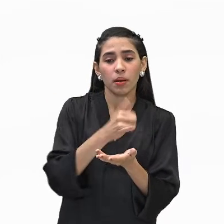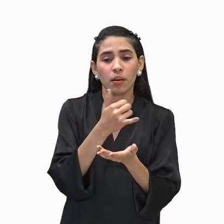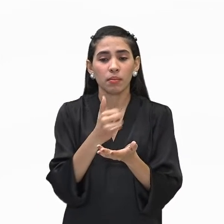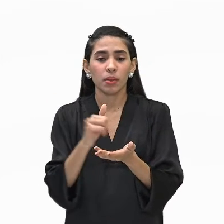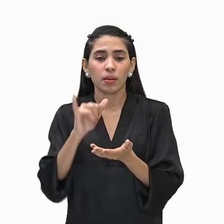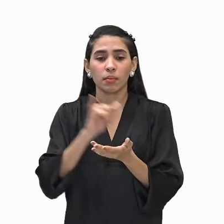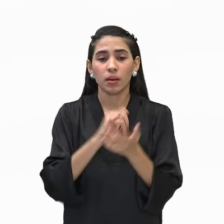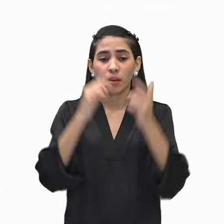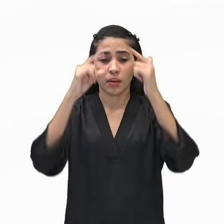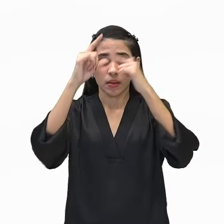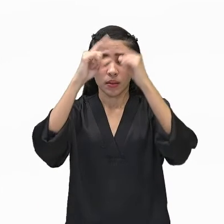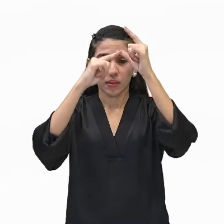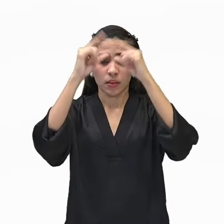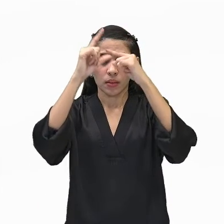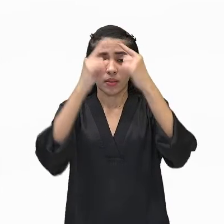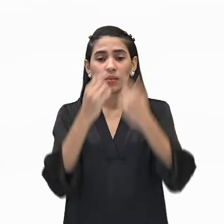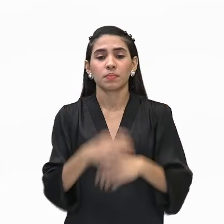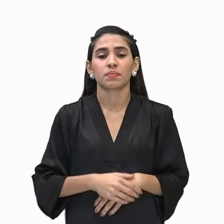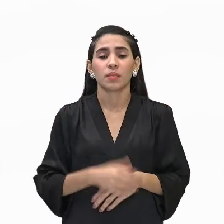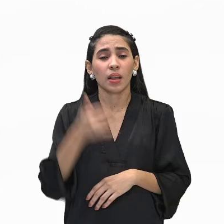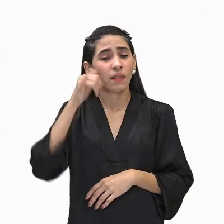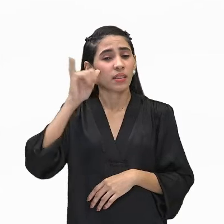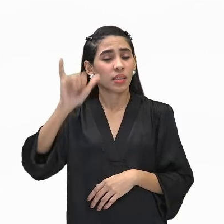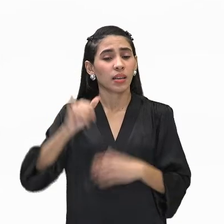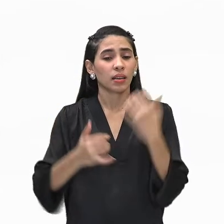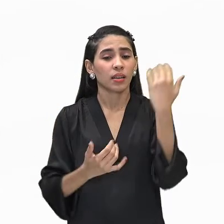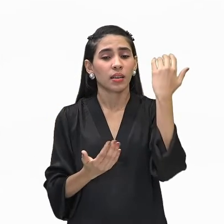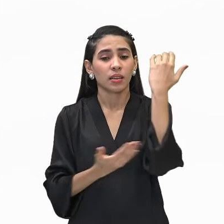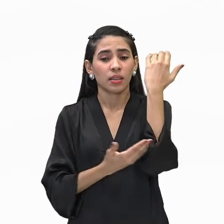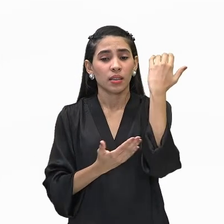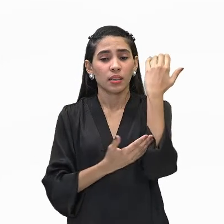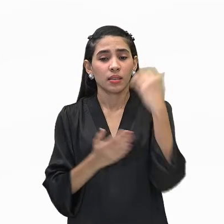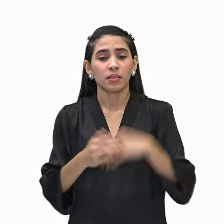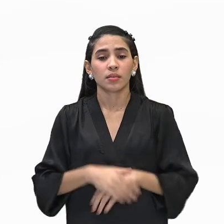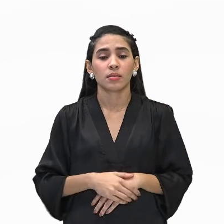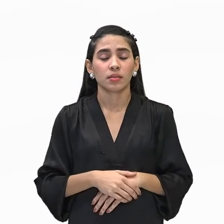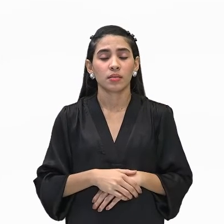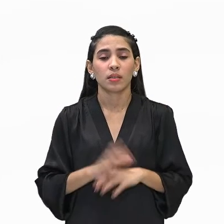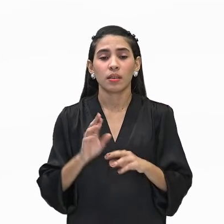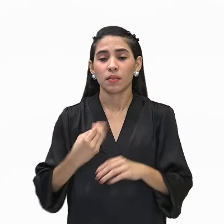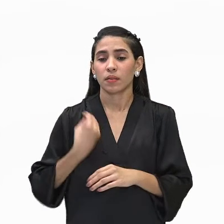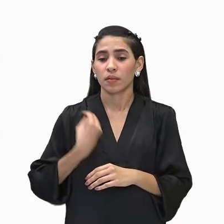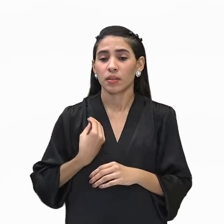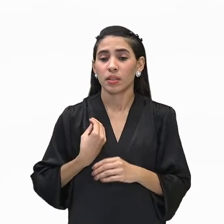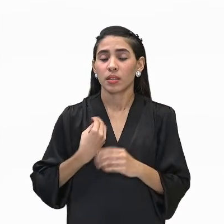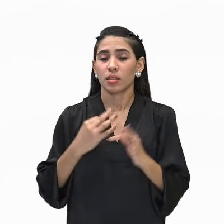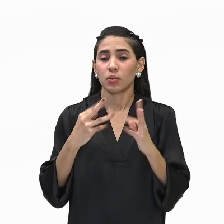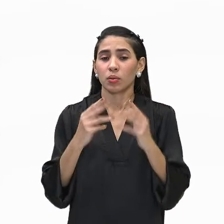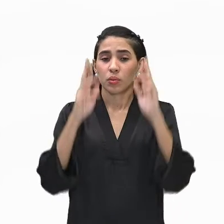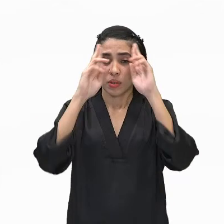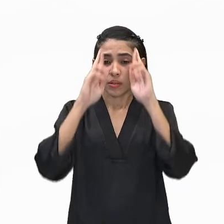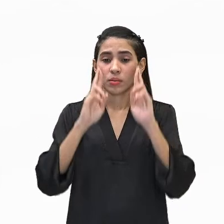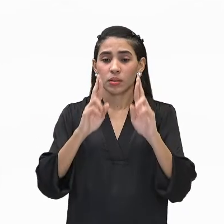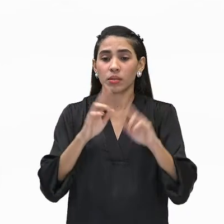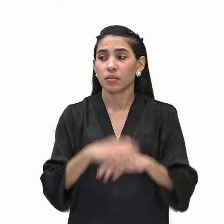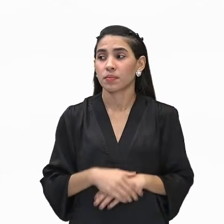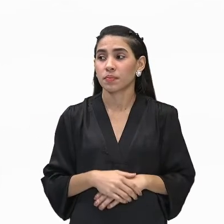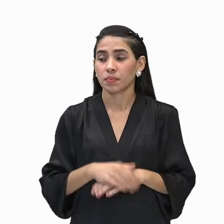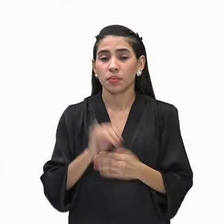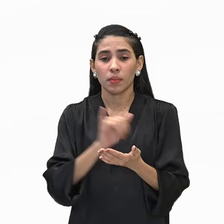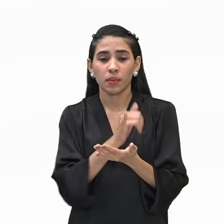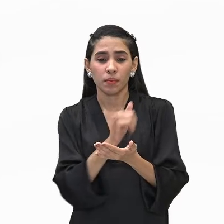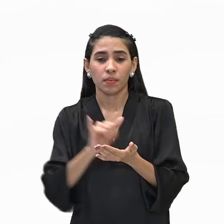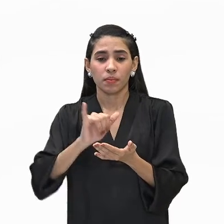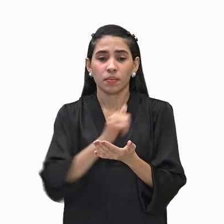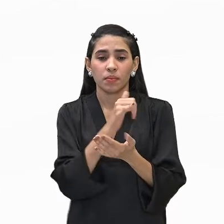declarar. Nada de queimada ou derrubada. A vida agora é respeitada, todo mundo vai cantar. Vamos brincar de boi, tá